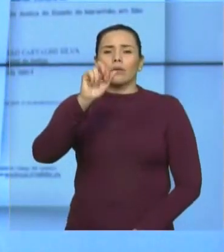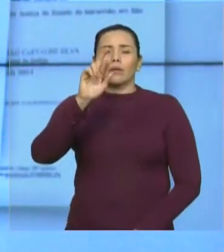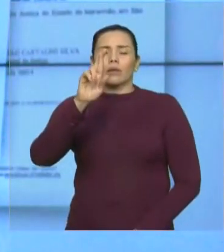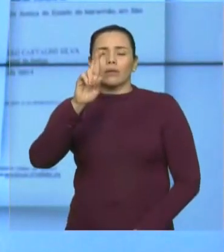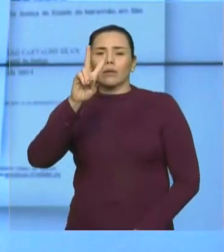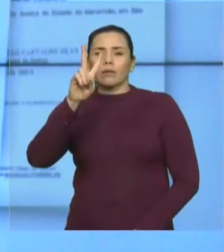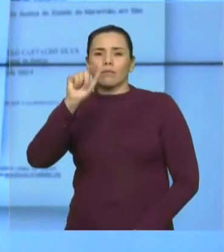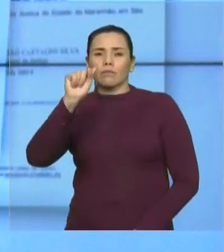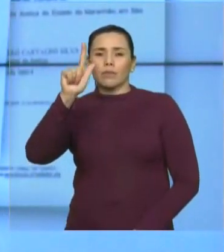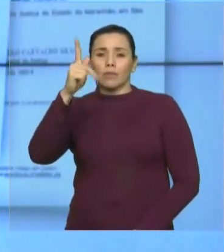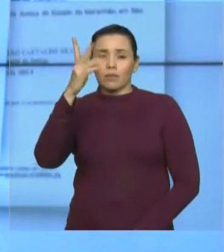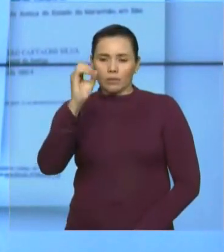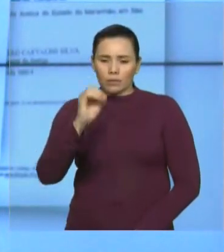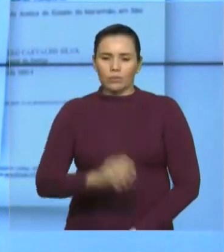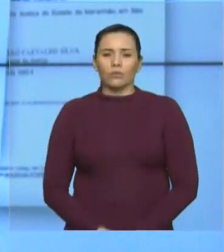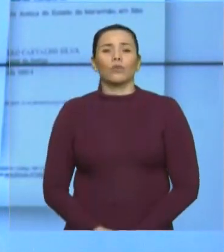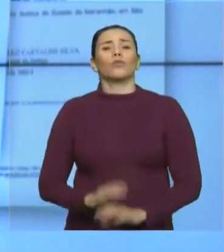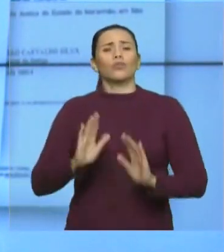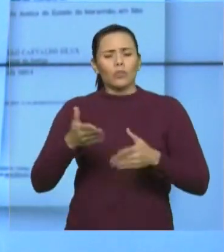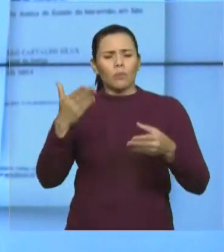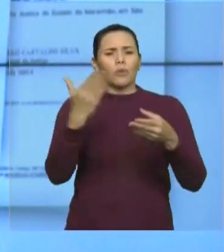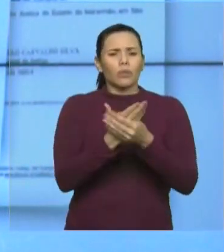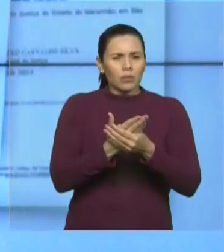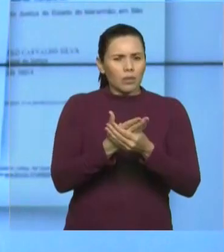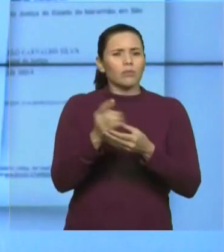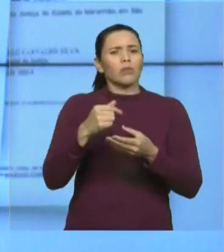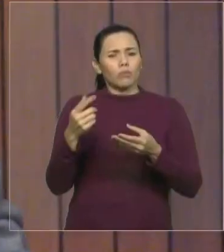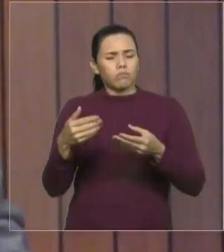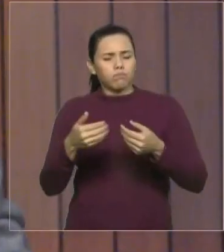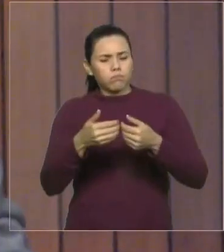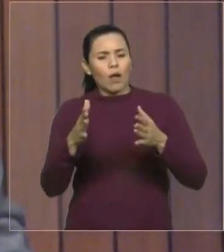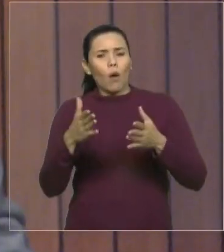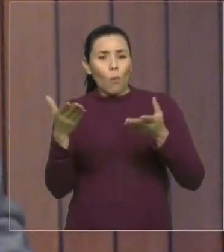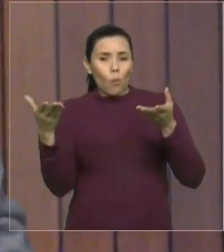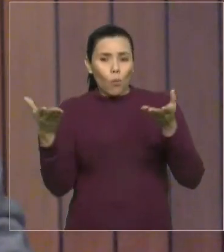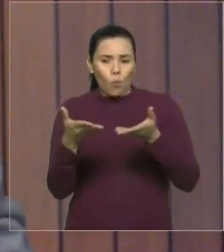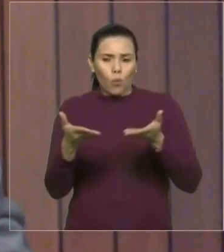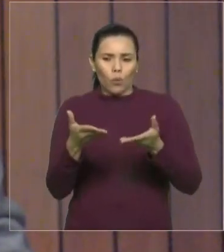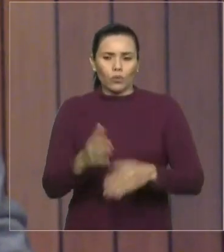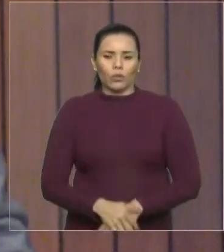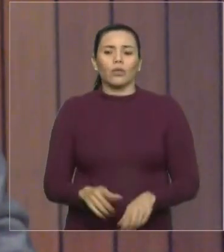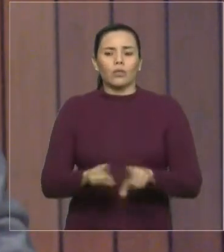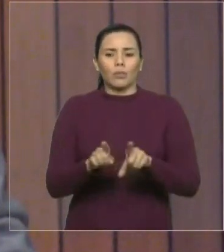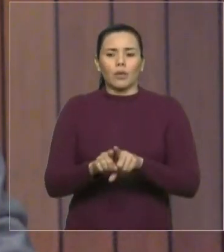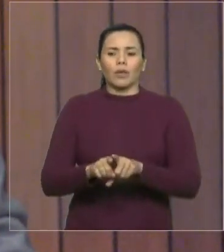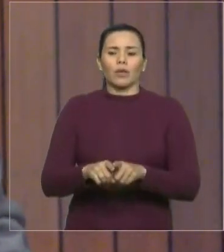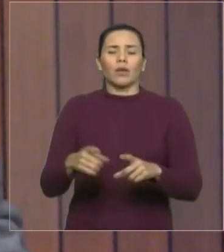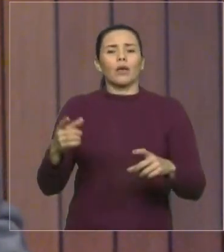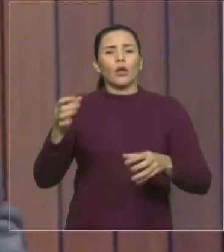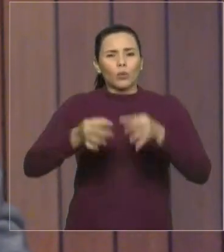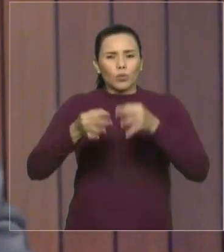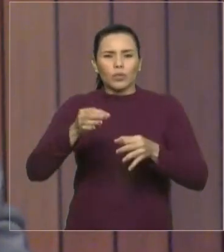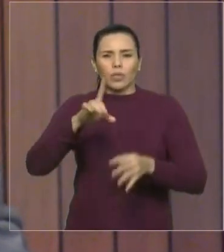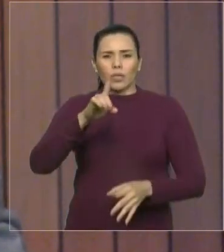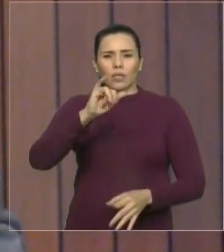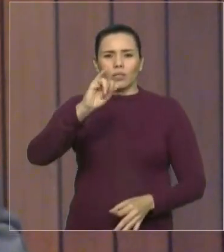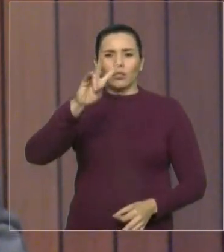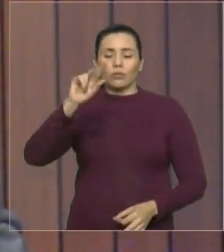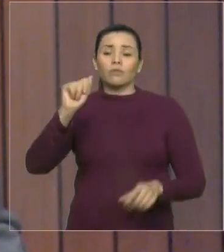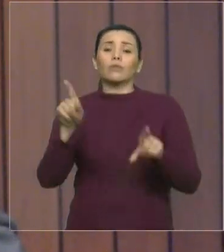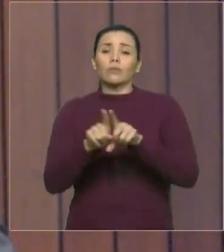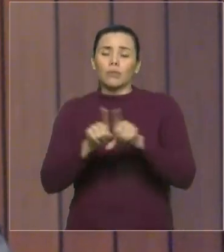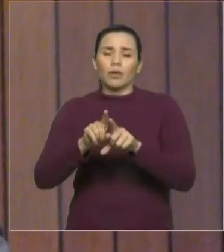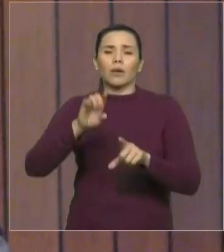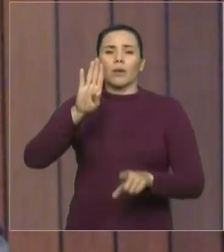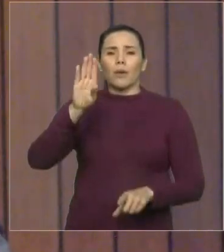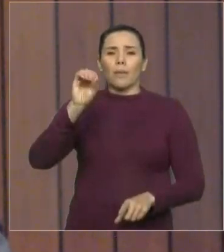um prazo de 60 dias, onde foram destacados a doutora Diva, juíza, doutor Bogé também, estão